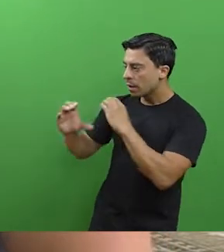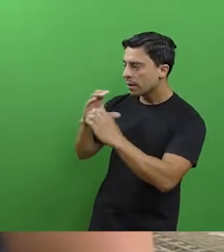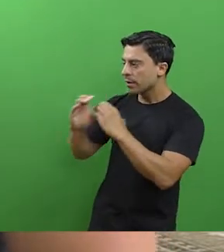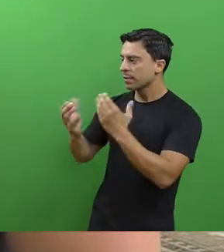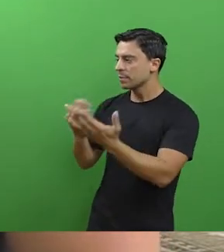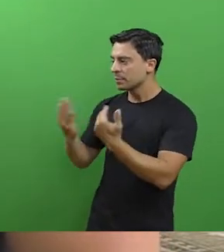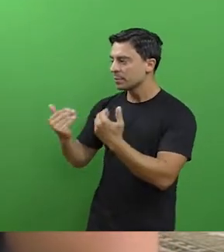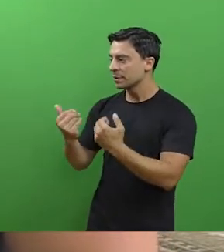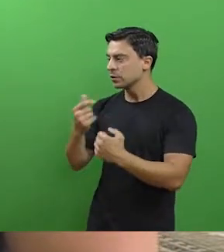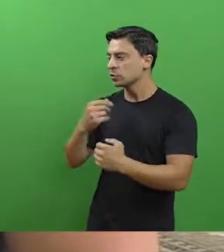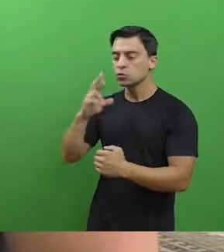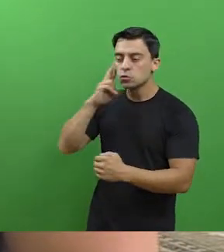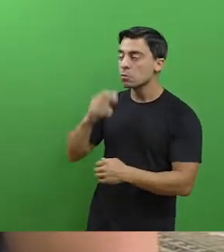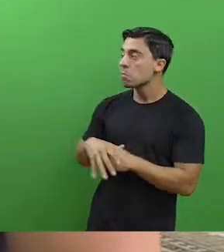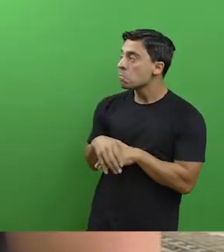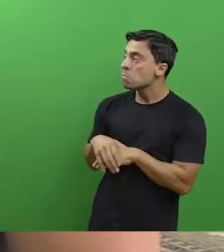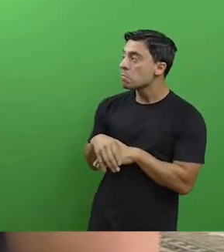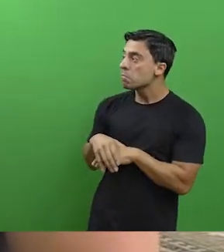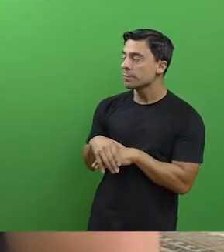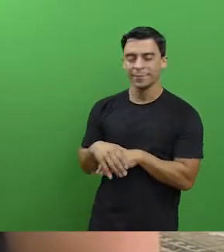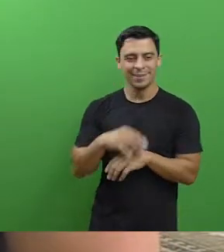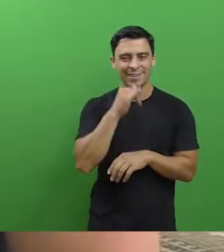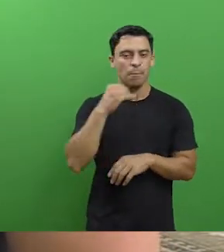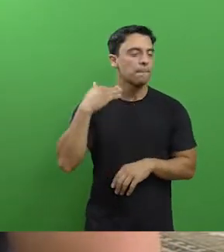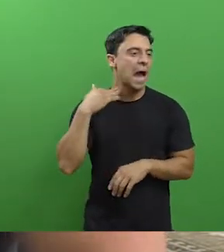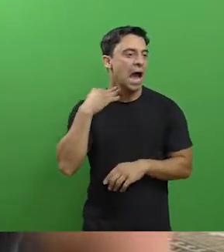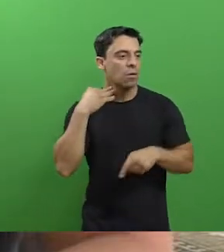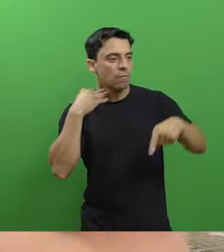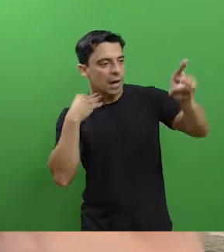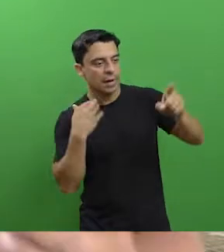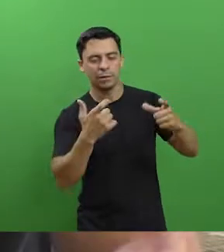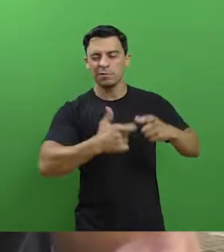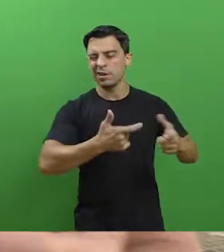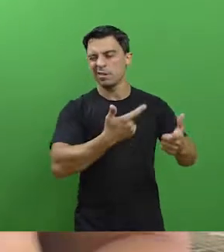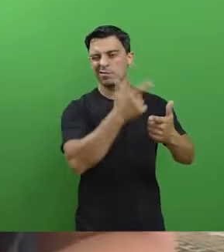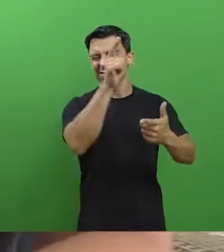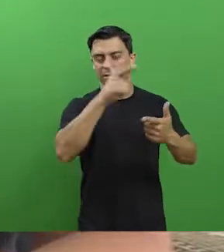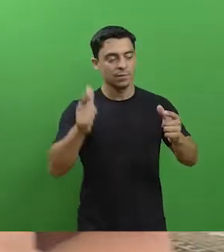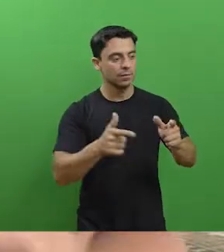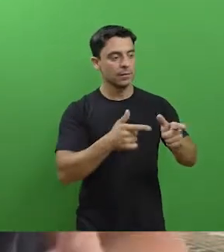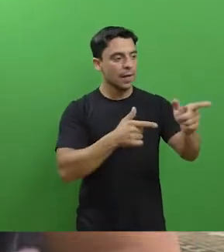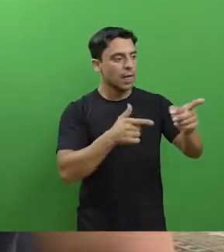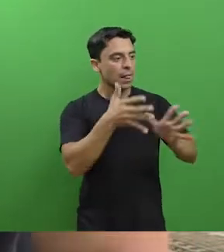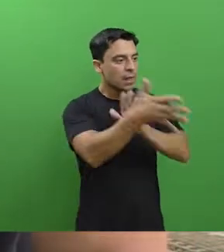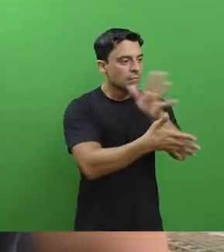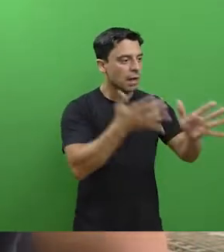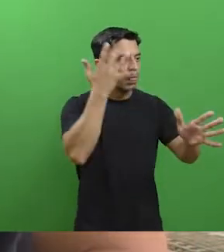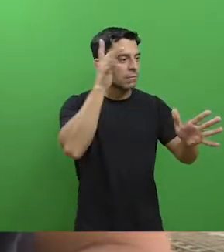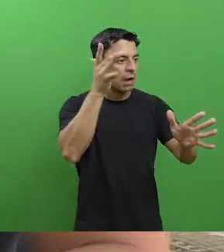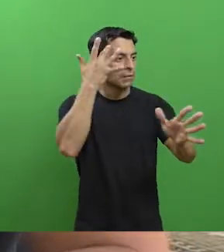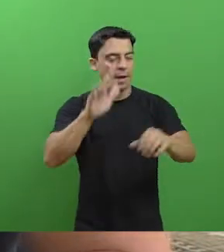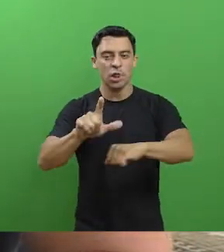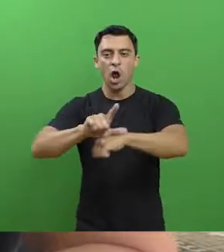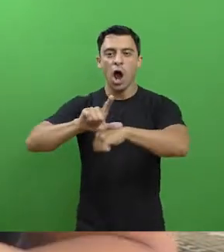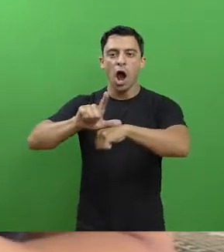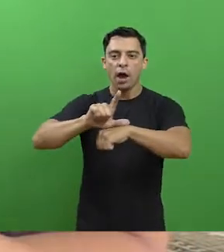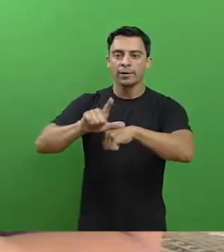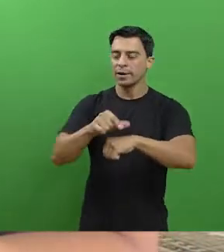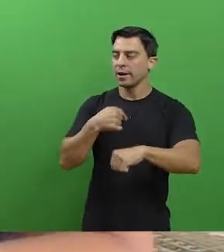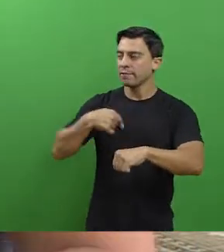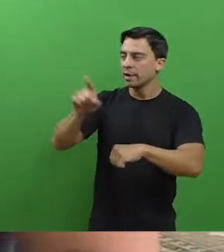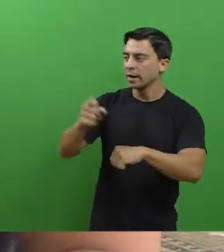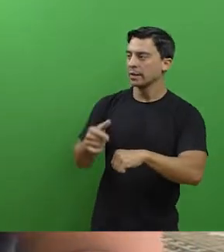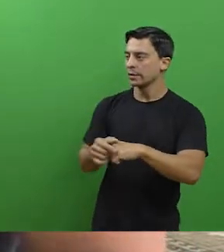outros locais. E as pessoas não sabem língua de sinais. Ele quer ir numa loja, ele quer escolher a roupa, ele quer falar,